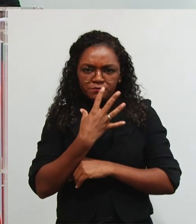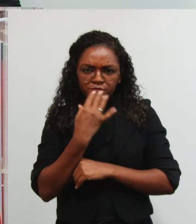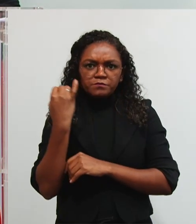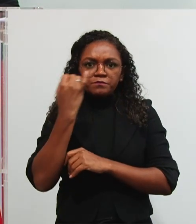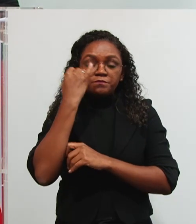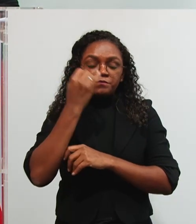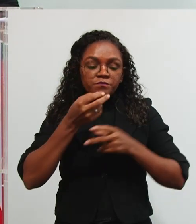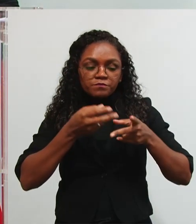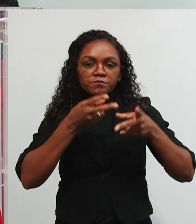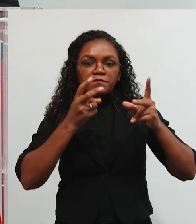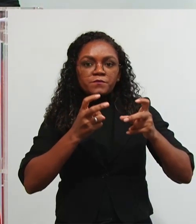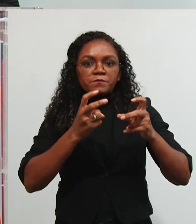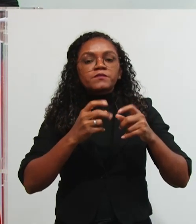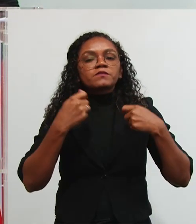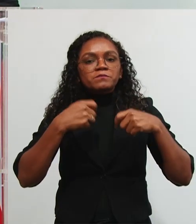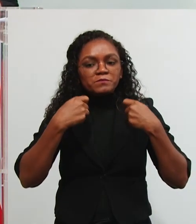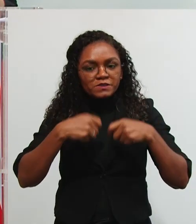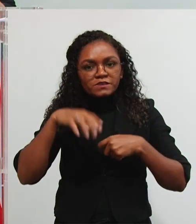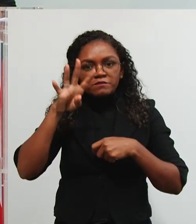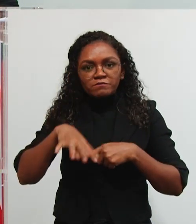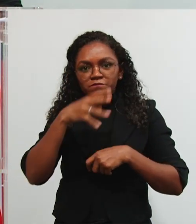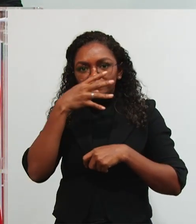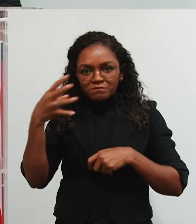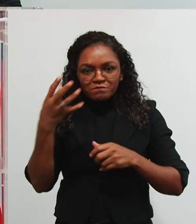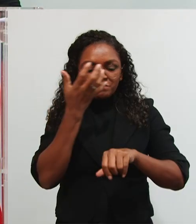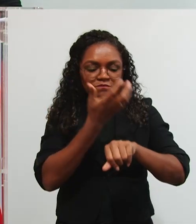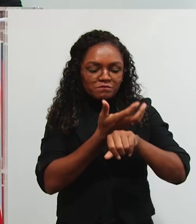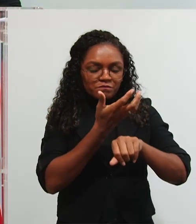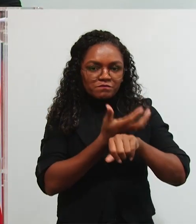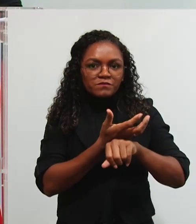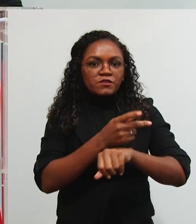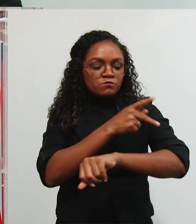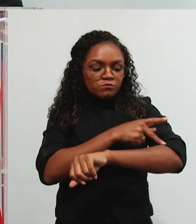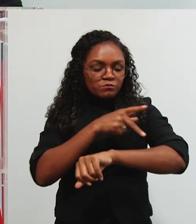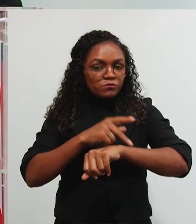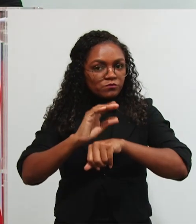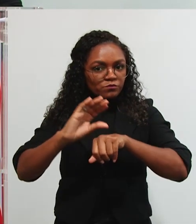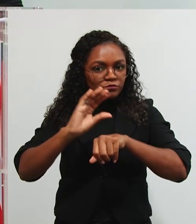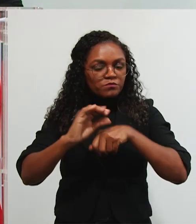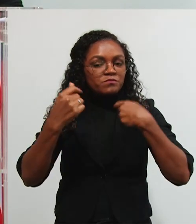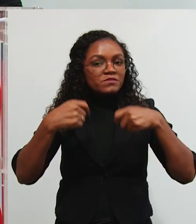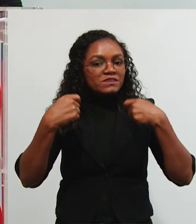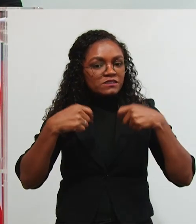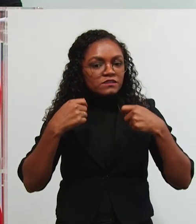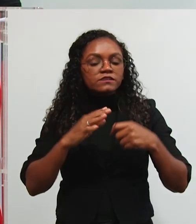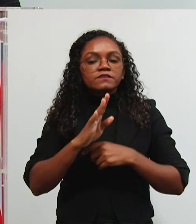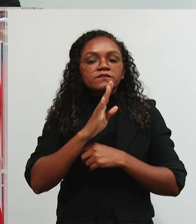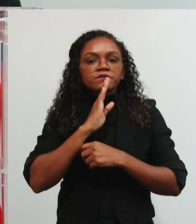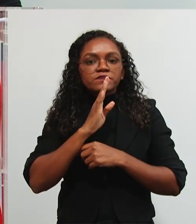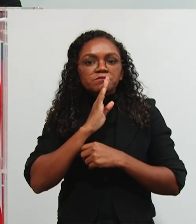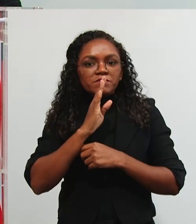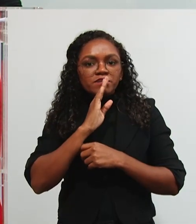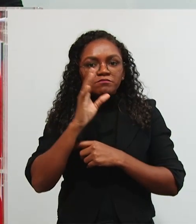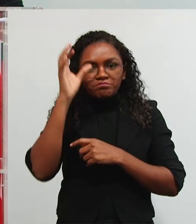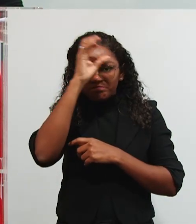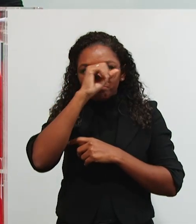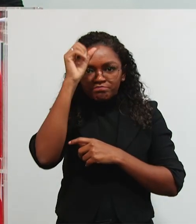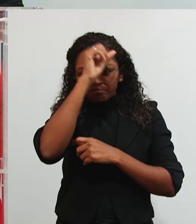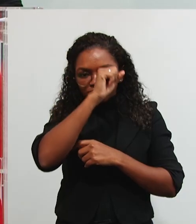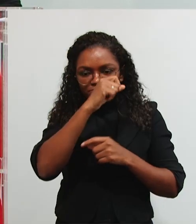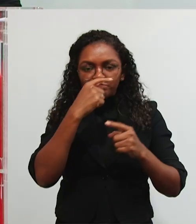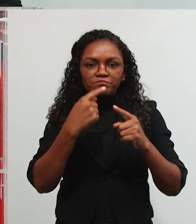geral, mas que vai ser muito útil para você, professor, que tem um aluno de